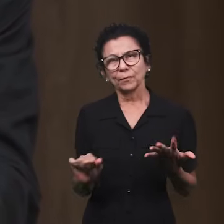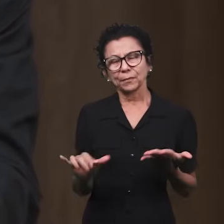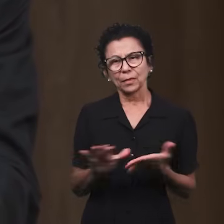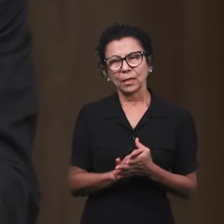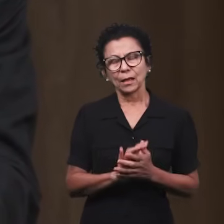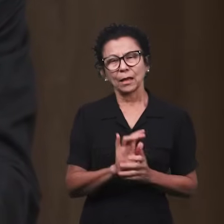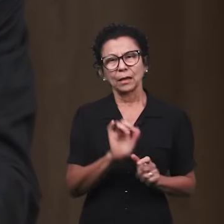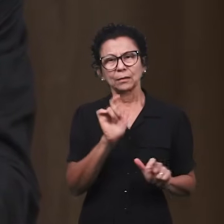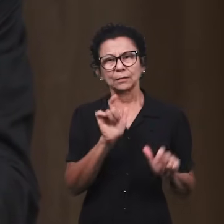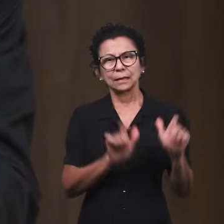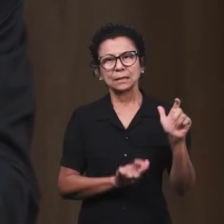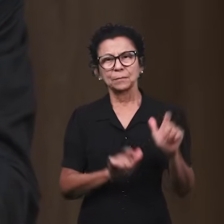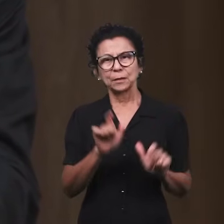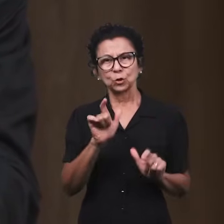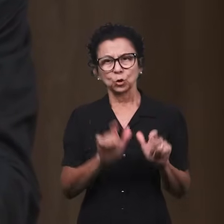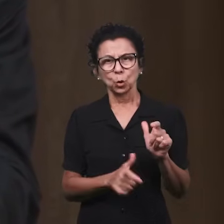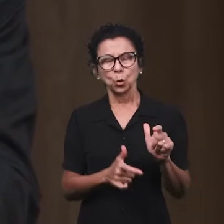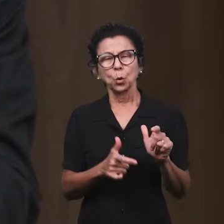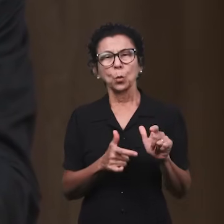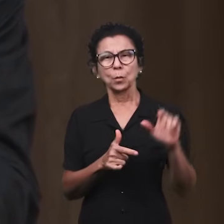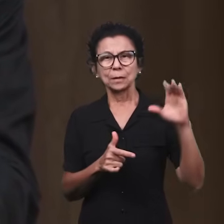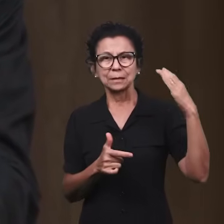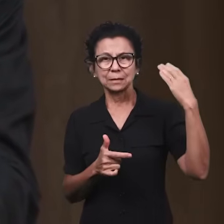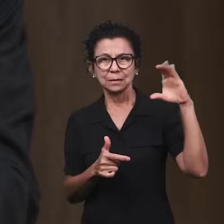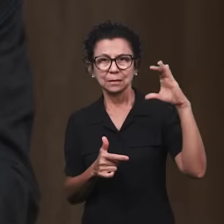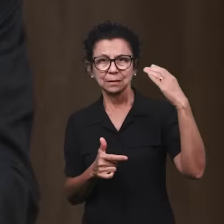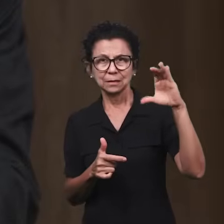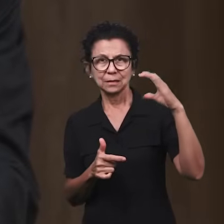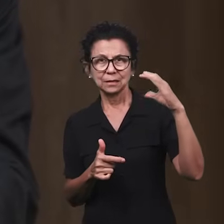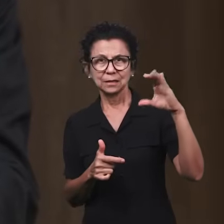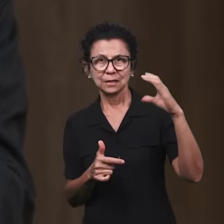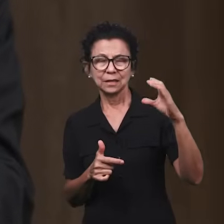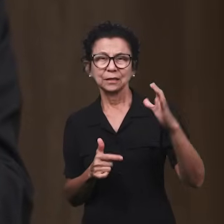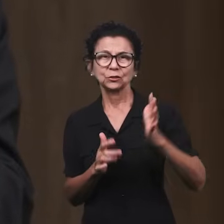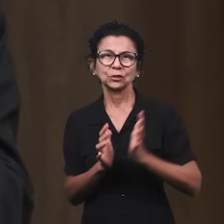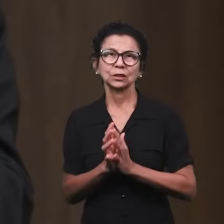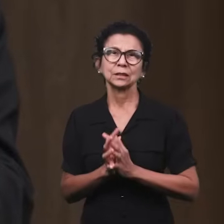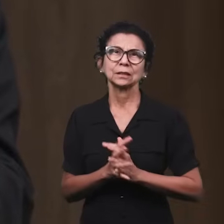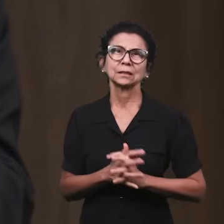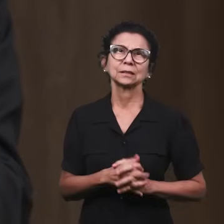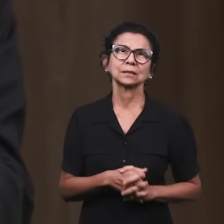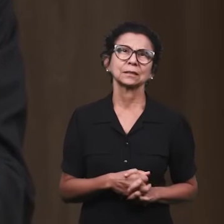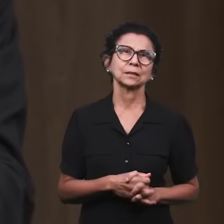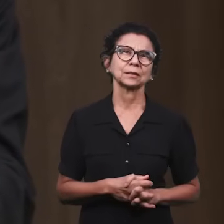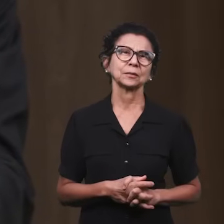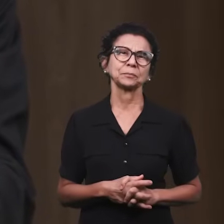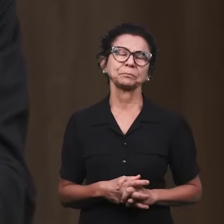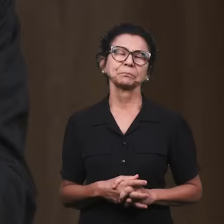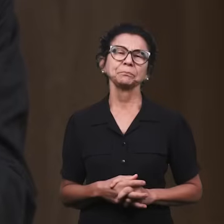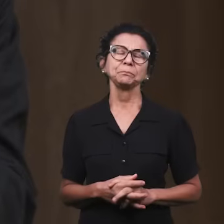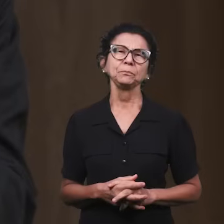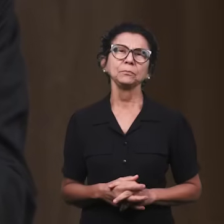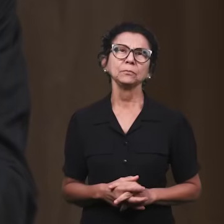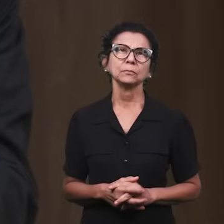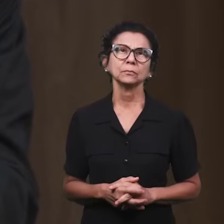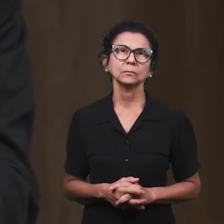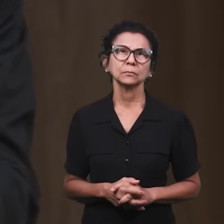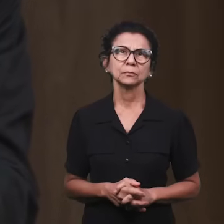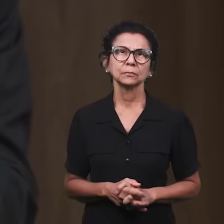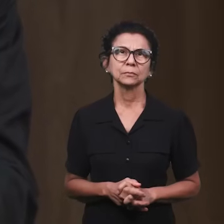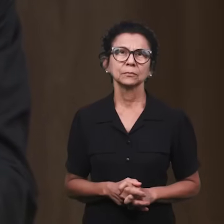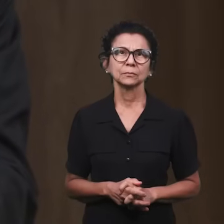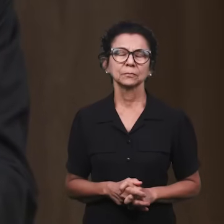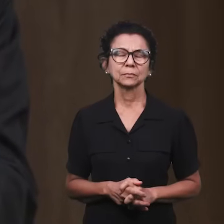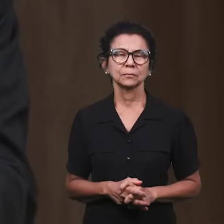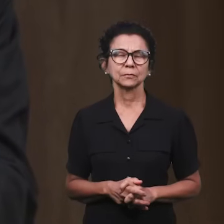os cientistas envolvidos nessas descobertas não dão isso lá para os seus Não filhos. usam. Isso é difundido no mundo inteiro hoje. Né? Todo